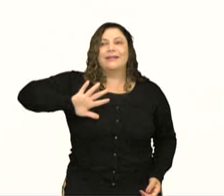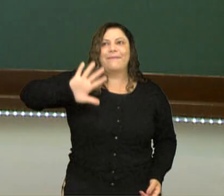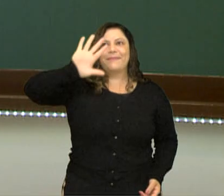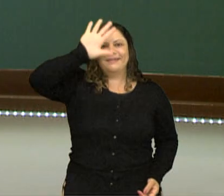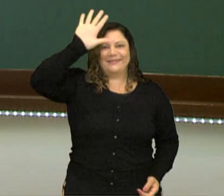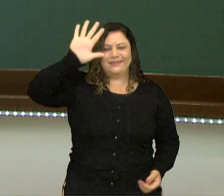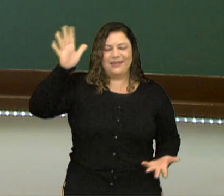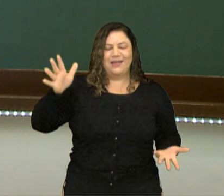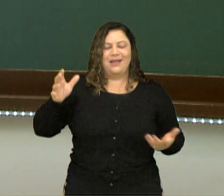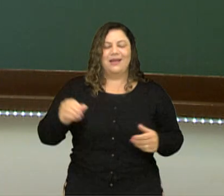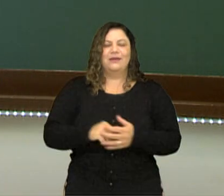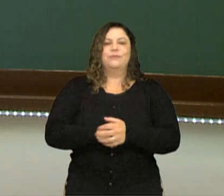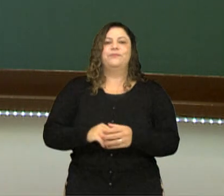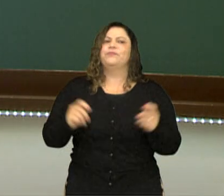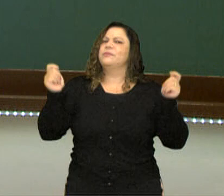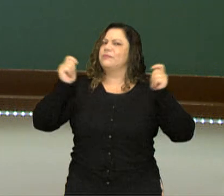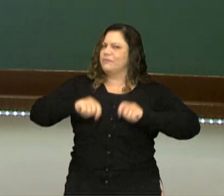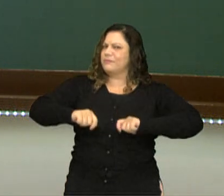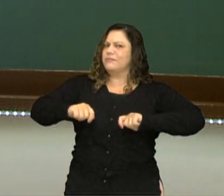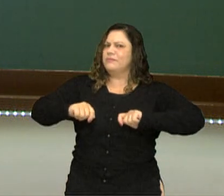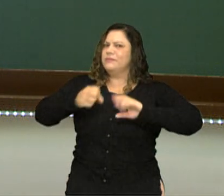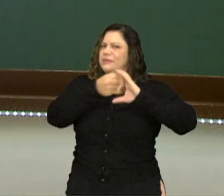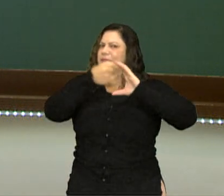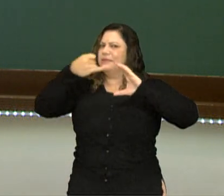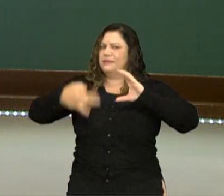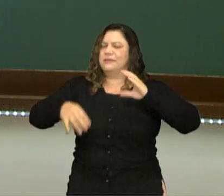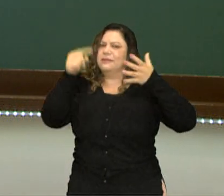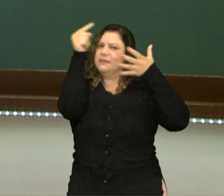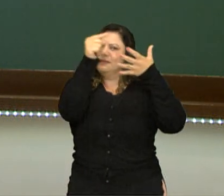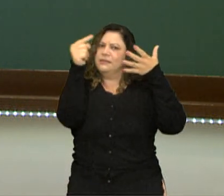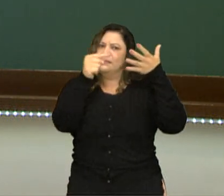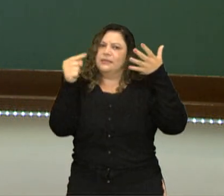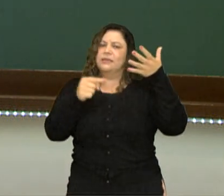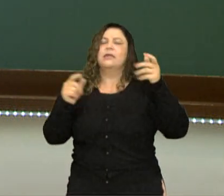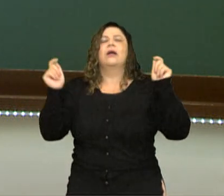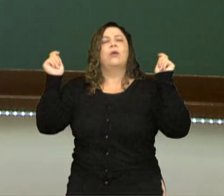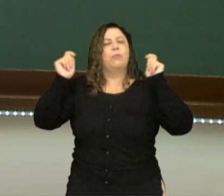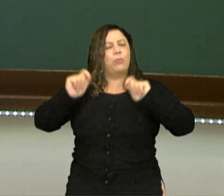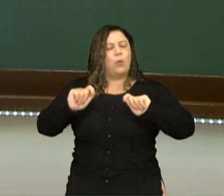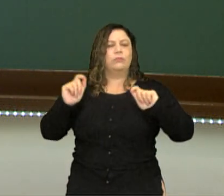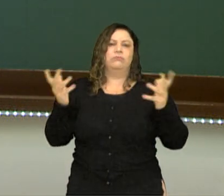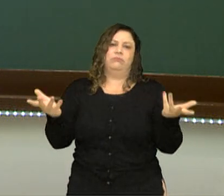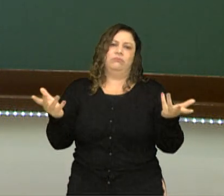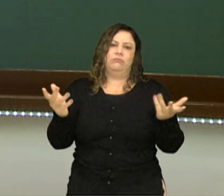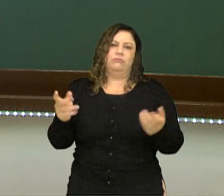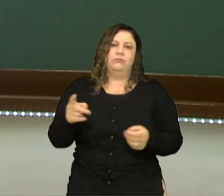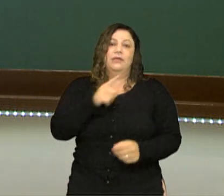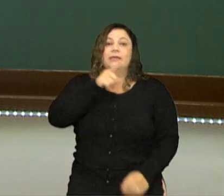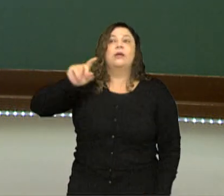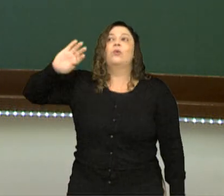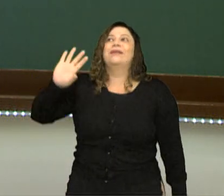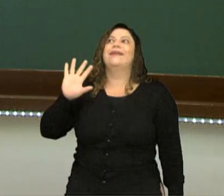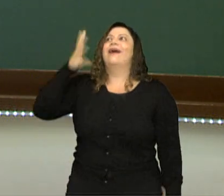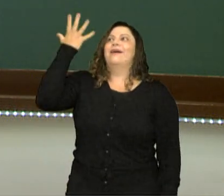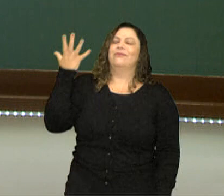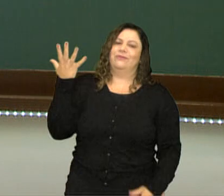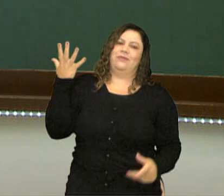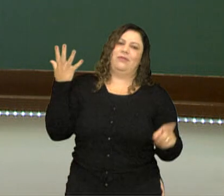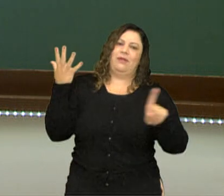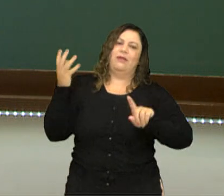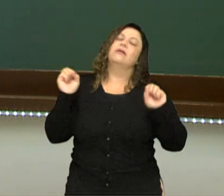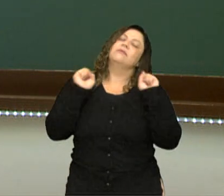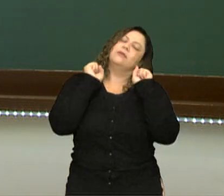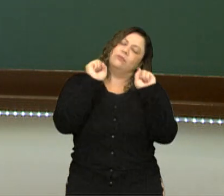podem acontecer características como essas que eu relacionei. São algumas que podem, não é que necessariamente elas vão acontecer,